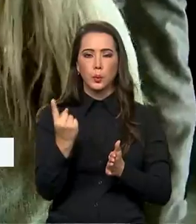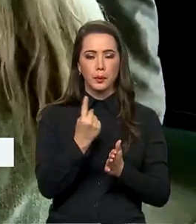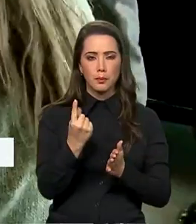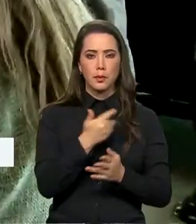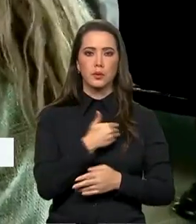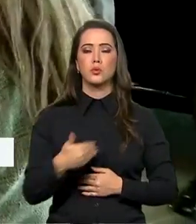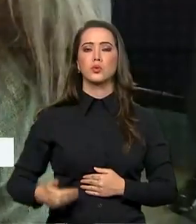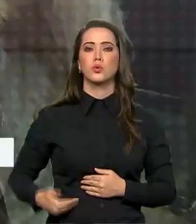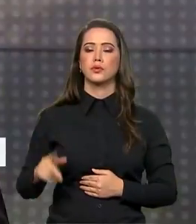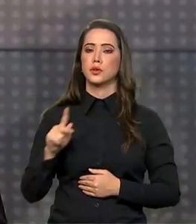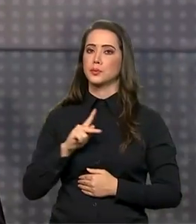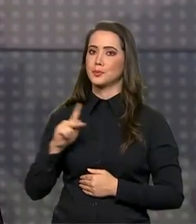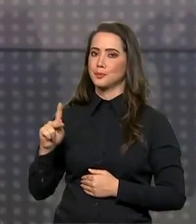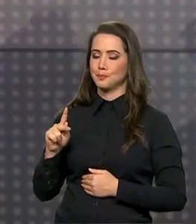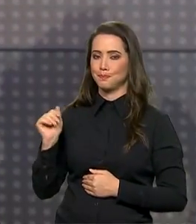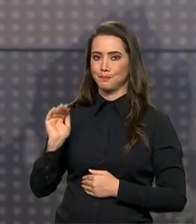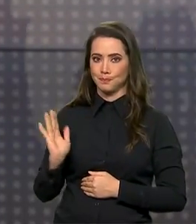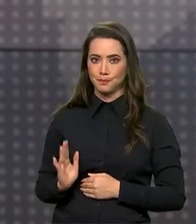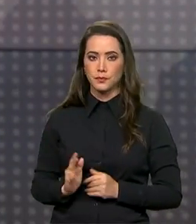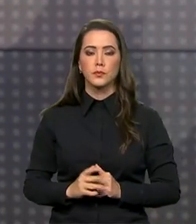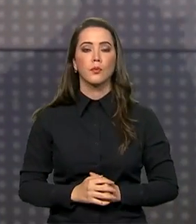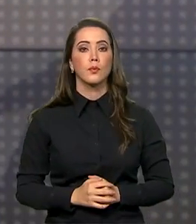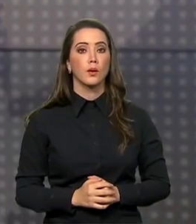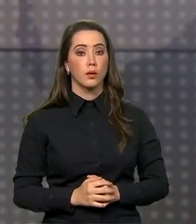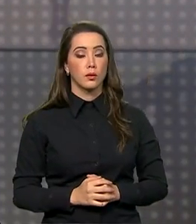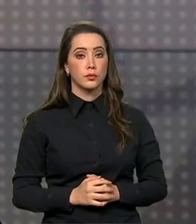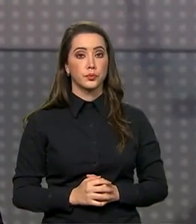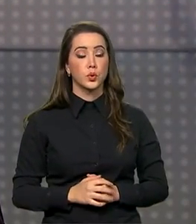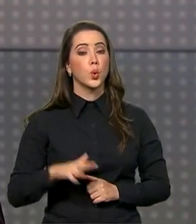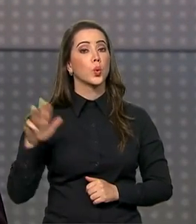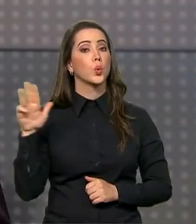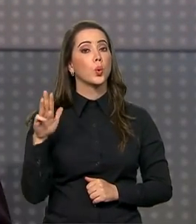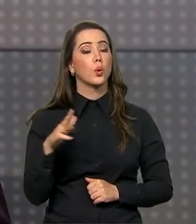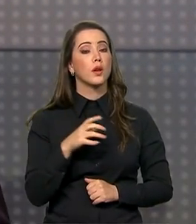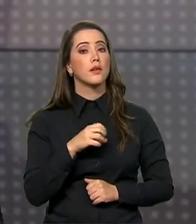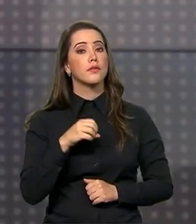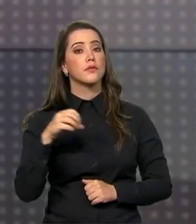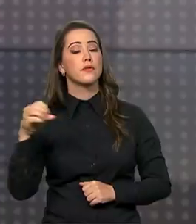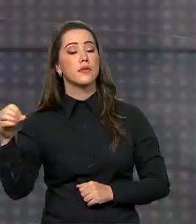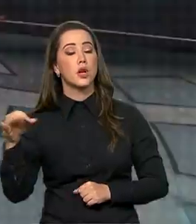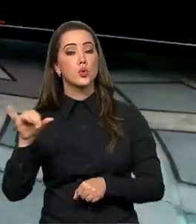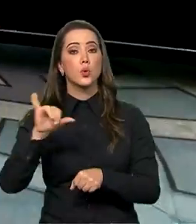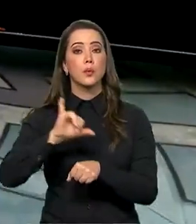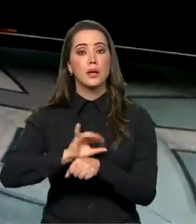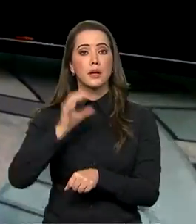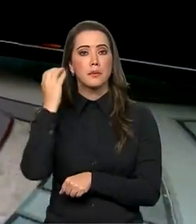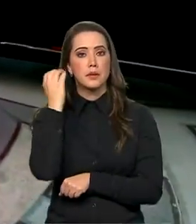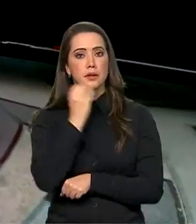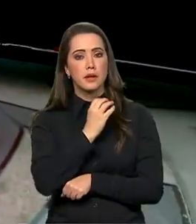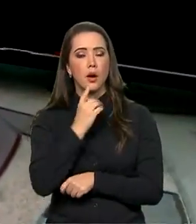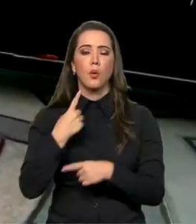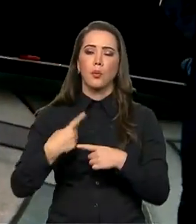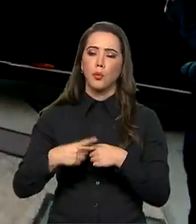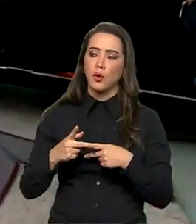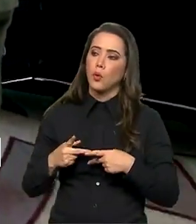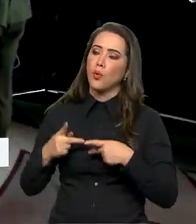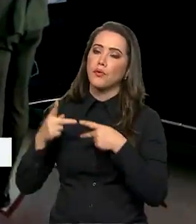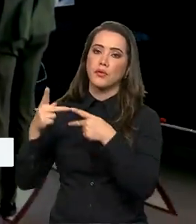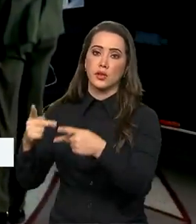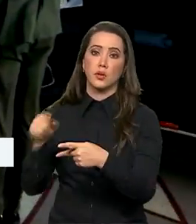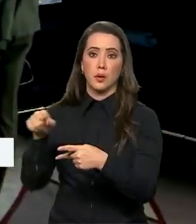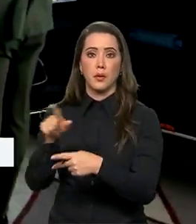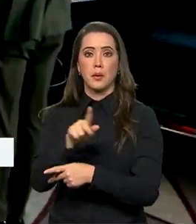primeiro mandato presidencial. Lula viajou para Abu Dhabi a convite do presidente dos Emirados Árabes